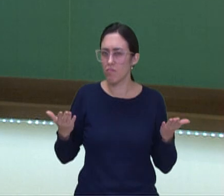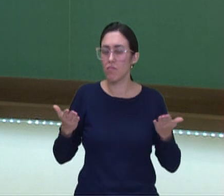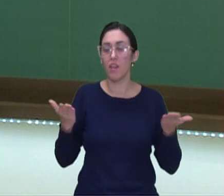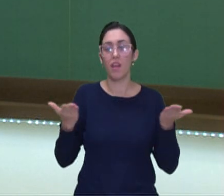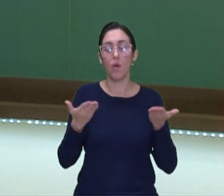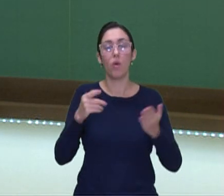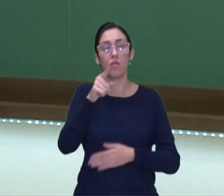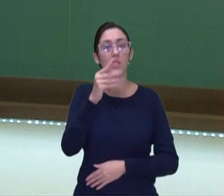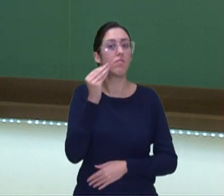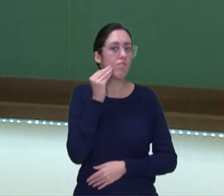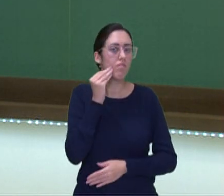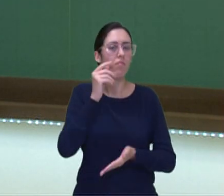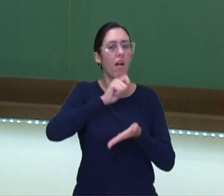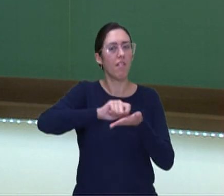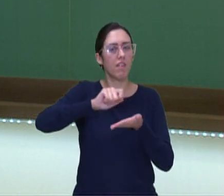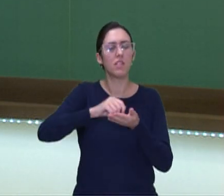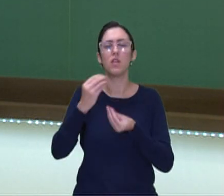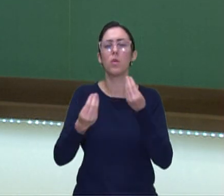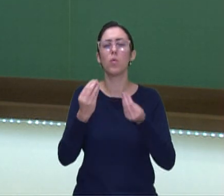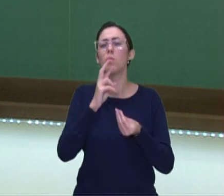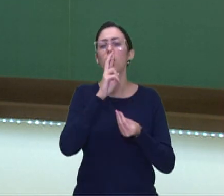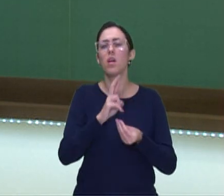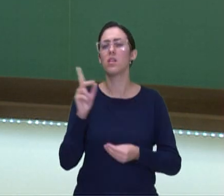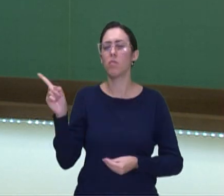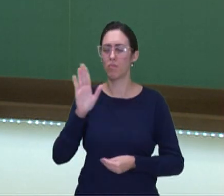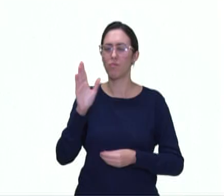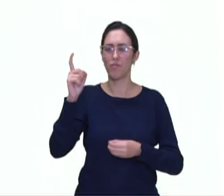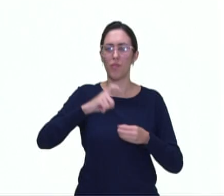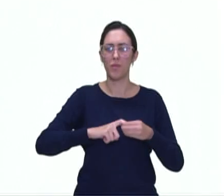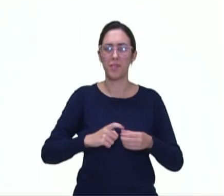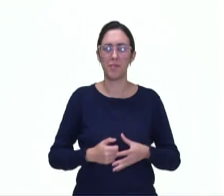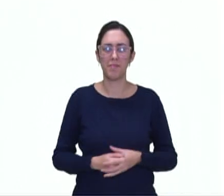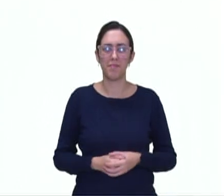você fazer no papel e me dizer a resposta quando a gente voltar.